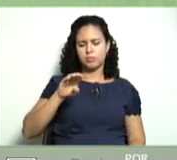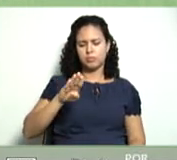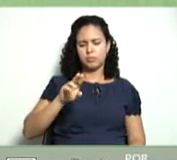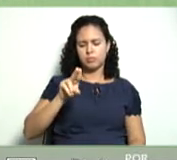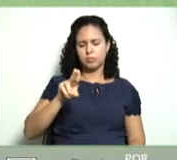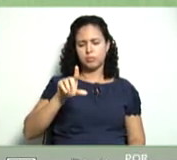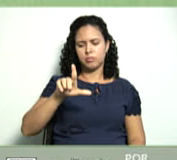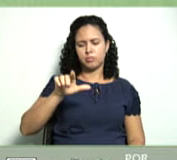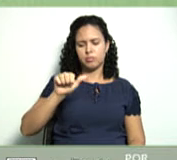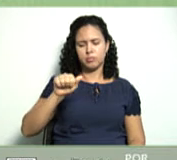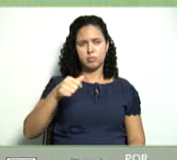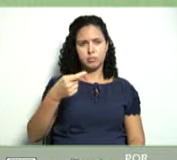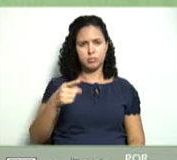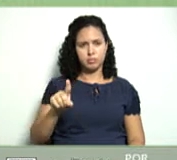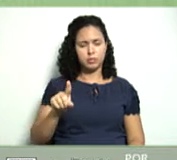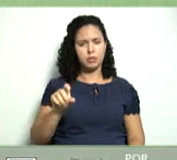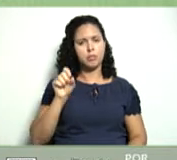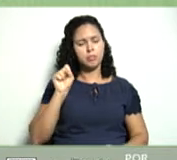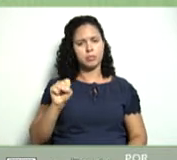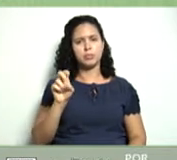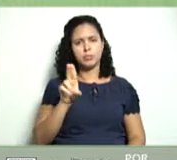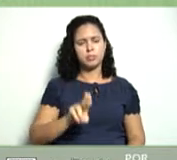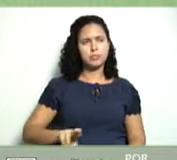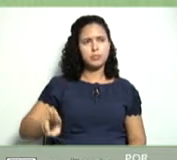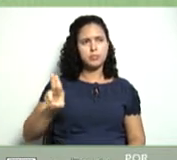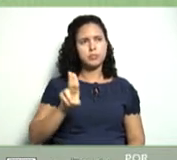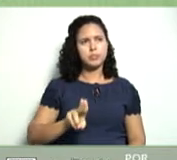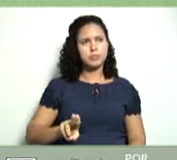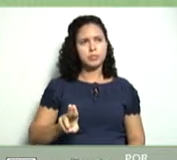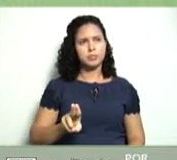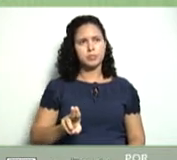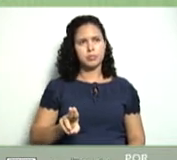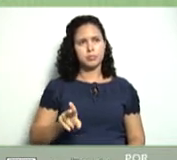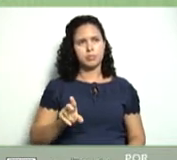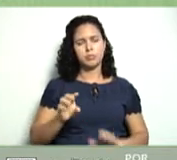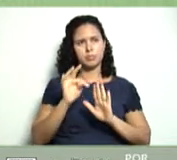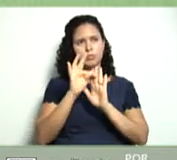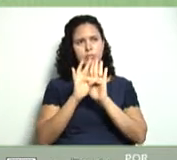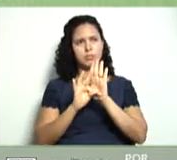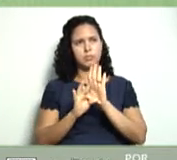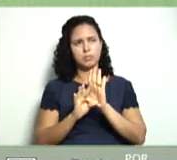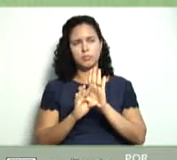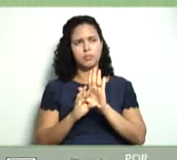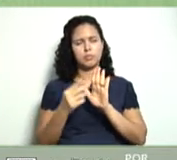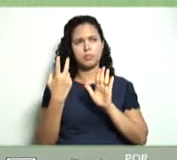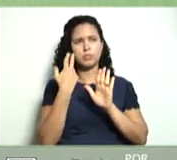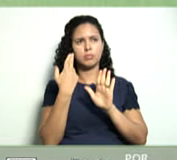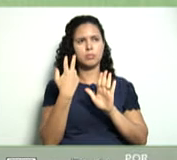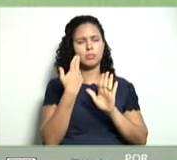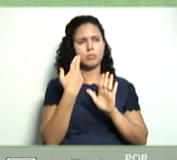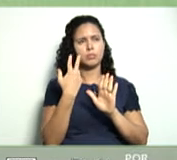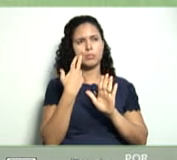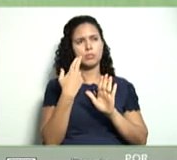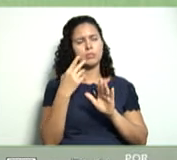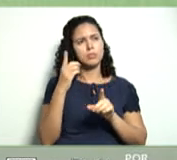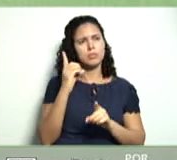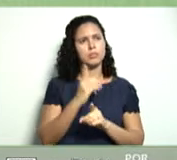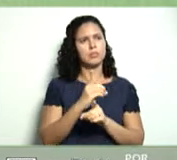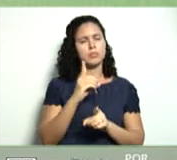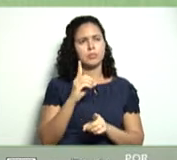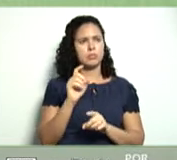eu posso utilizar o alinhamento no meu texto normalmente né onde você encontra